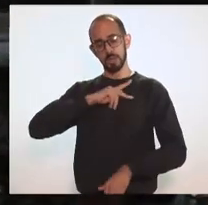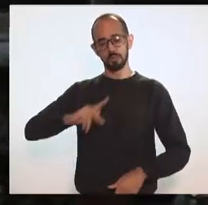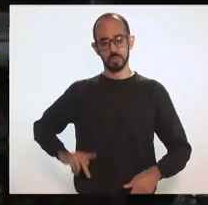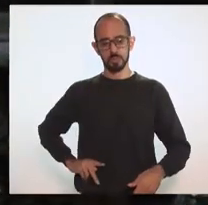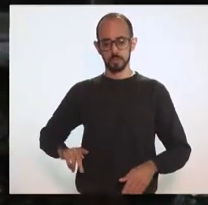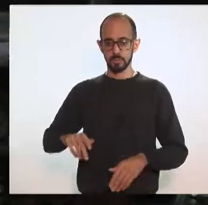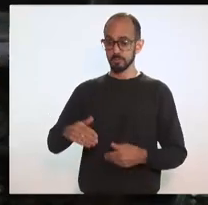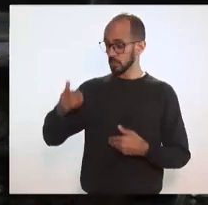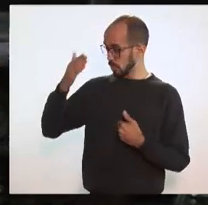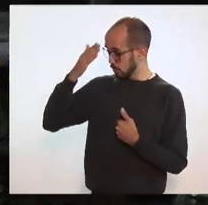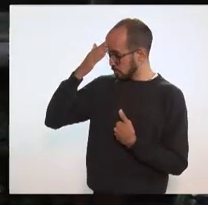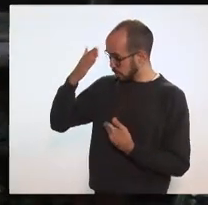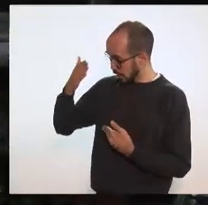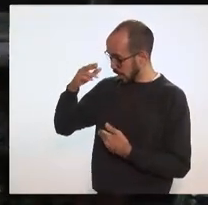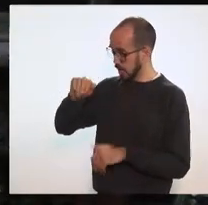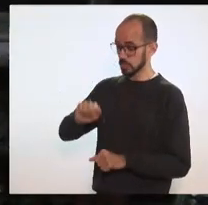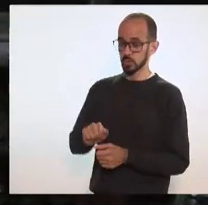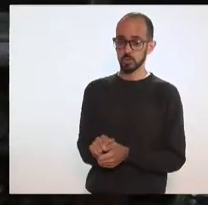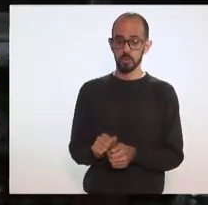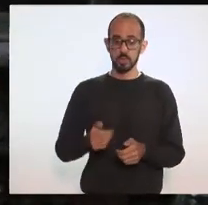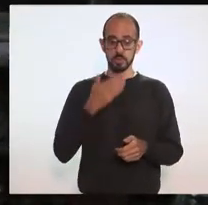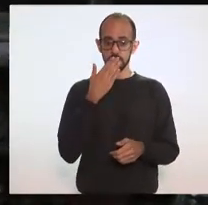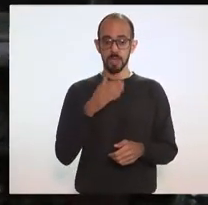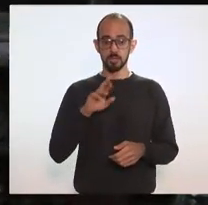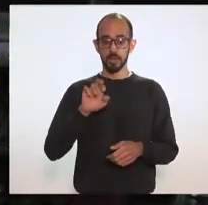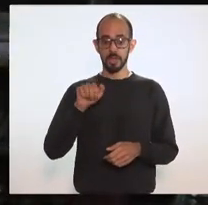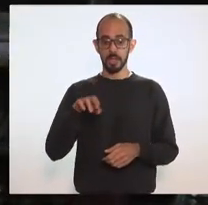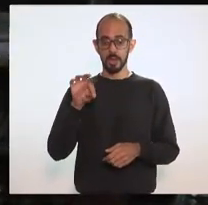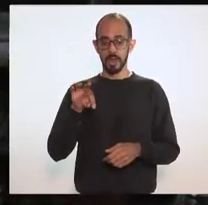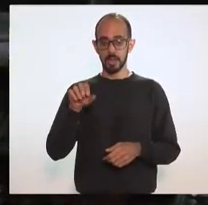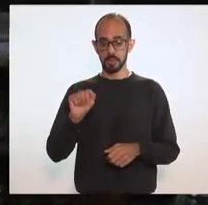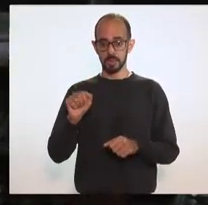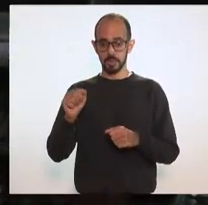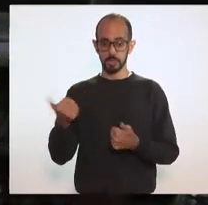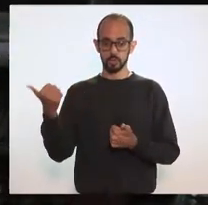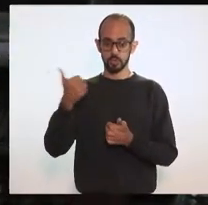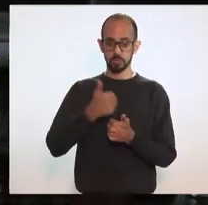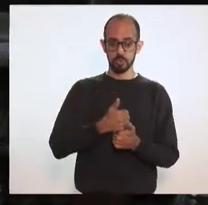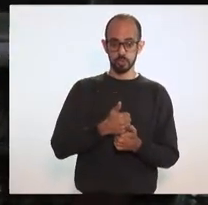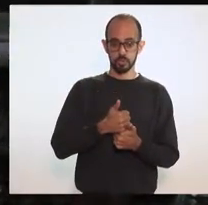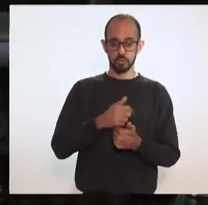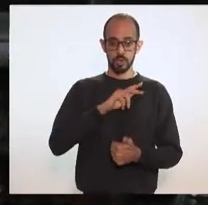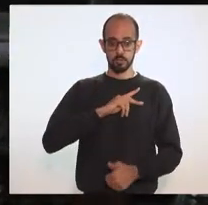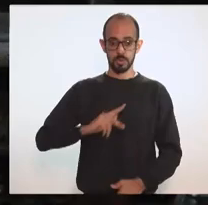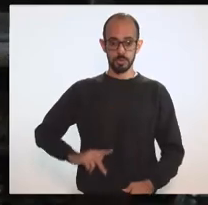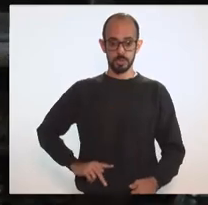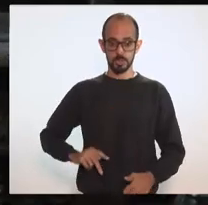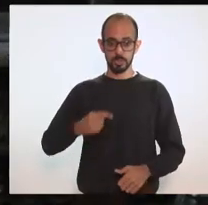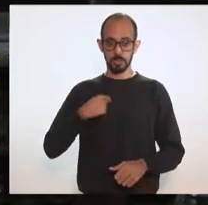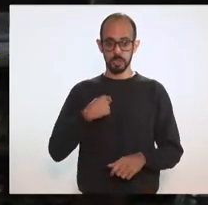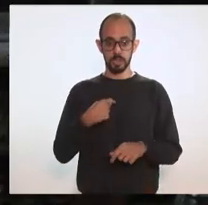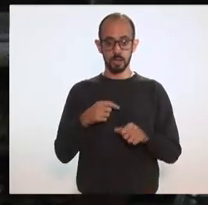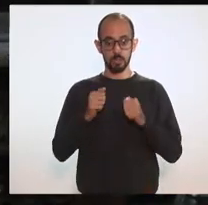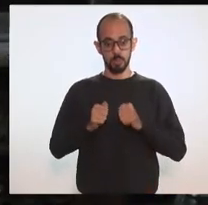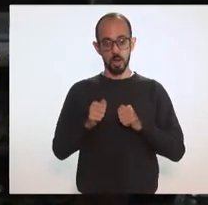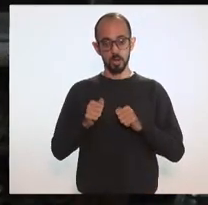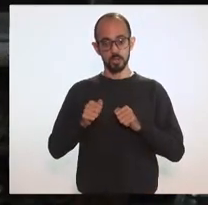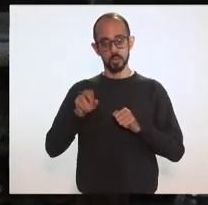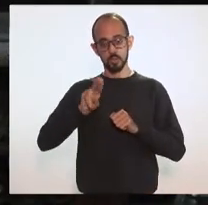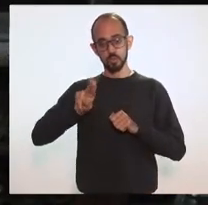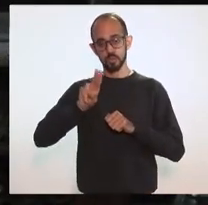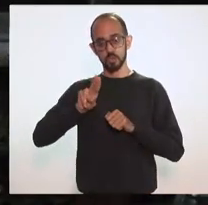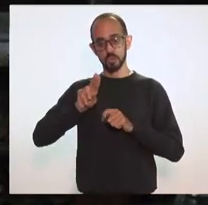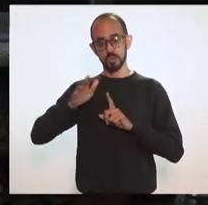Obrigado solicitar Deputado a Renata Souza que reassume a presidência dos trabalhos para que eu possa usar a Tribuna